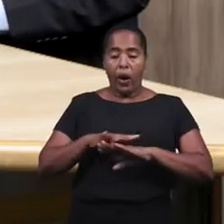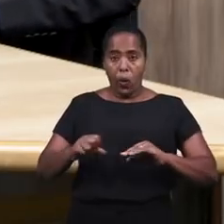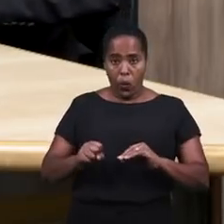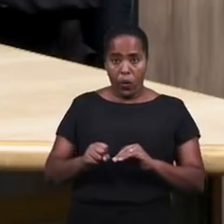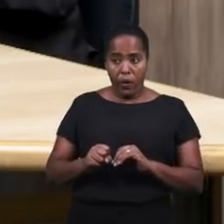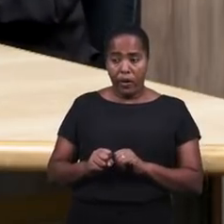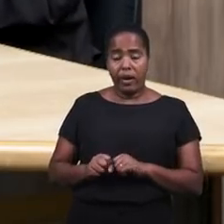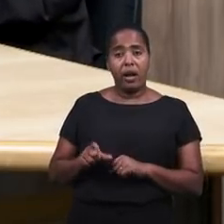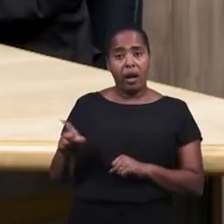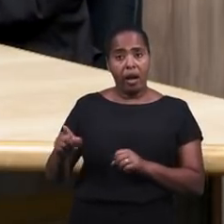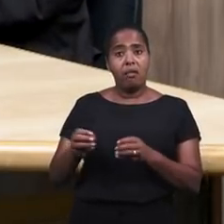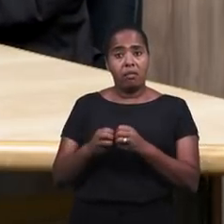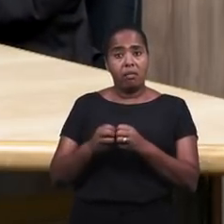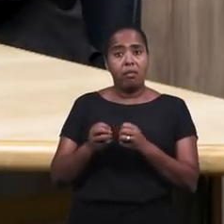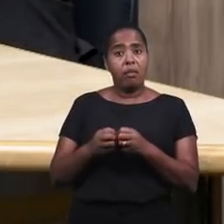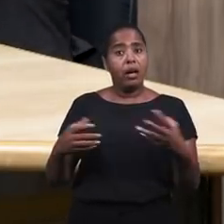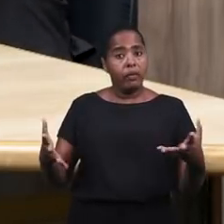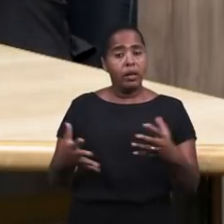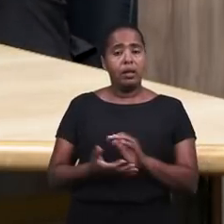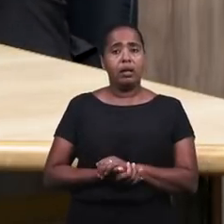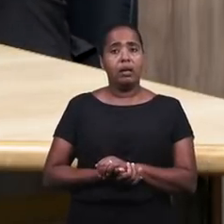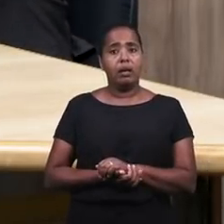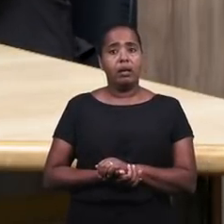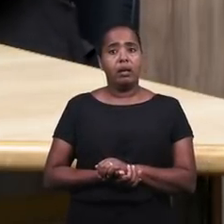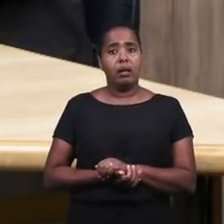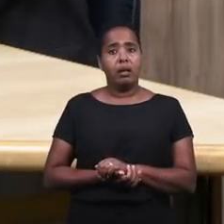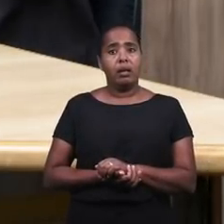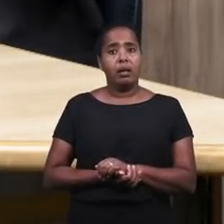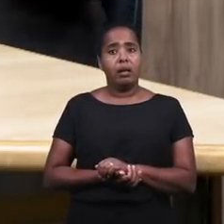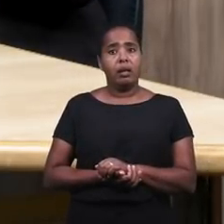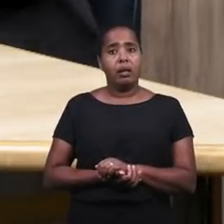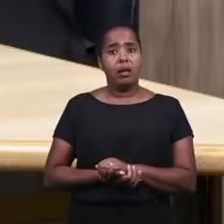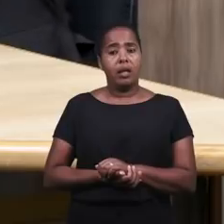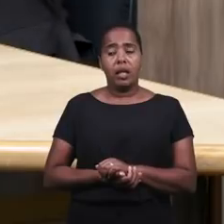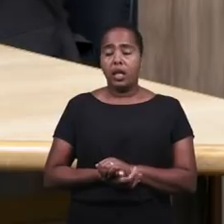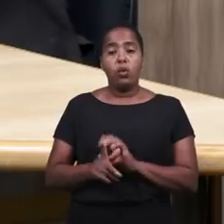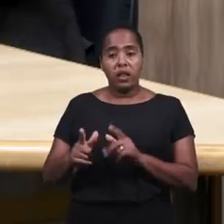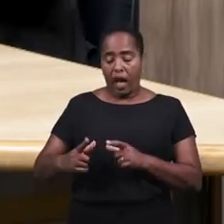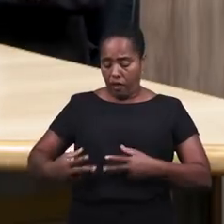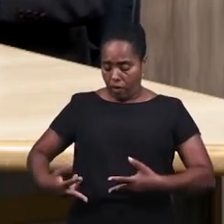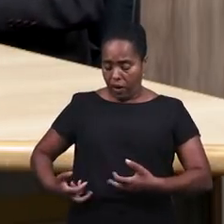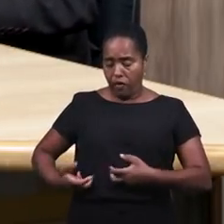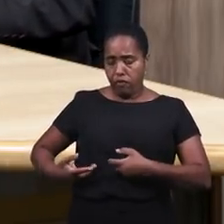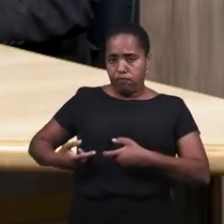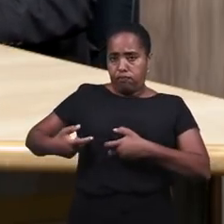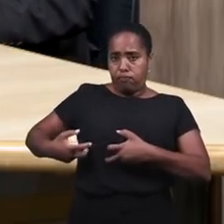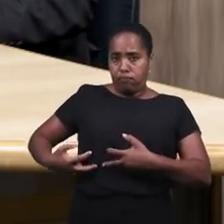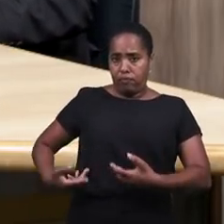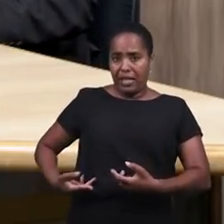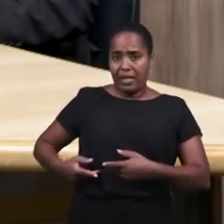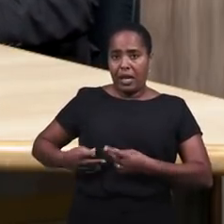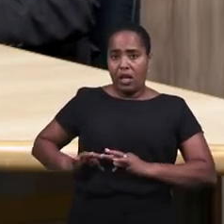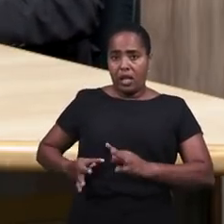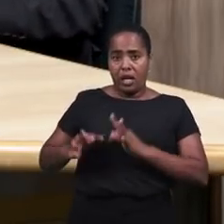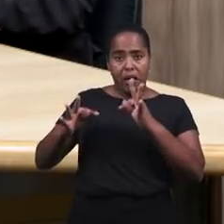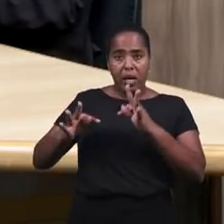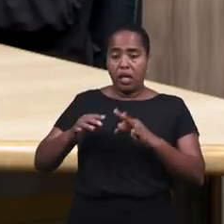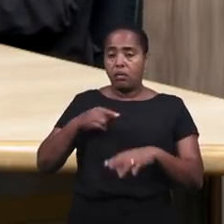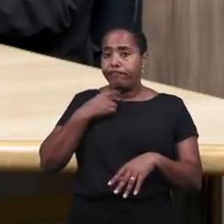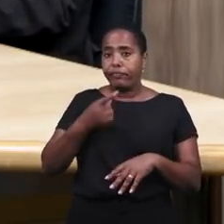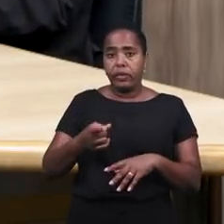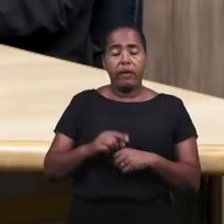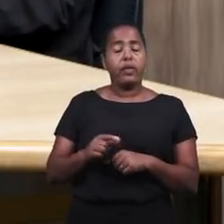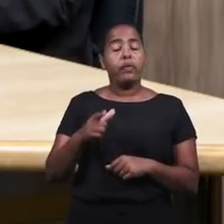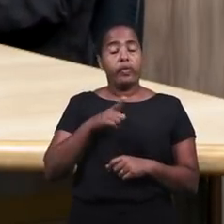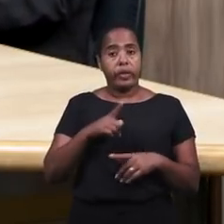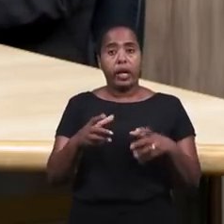a cura ali foi uma maravilha. A ciência não explica, ela não podia nem fazer quimioterapia naquela senhora. Você está entendendo? Então você tem